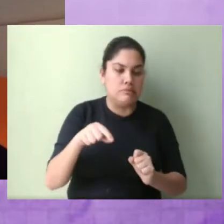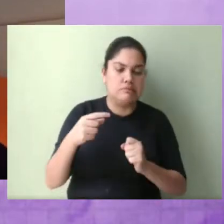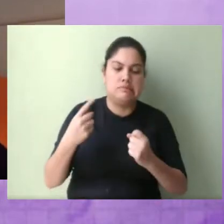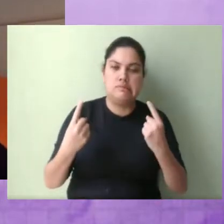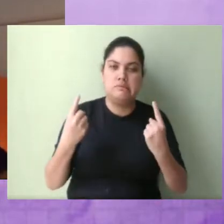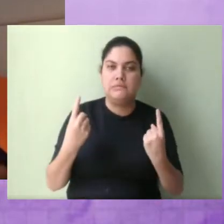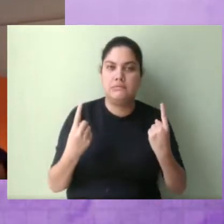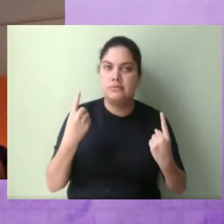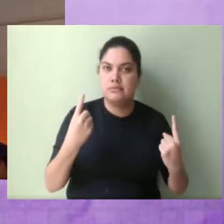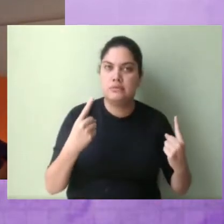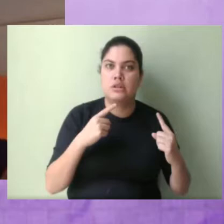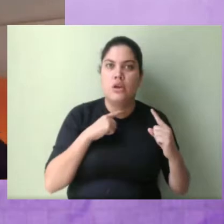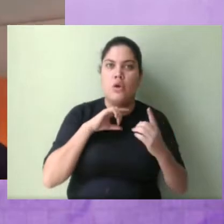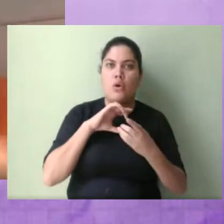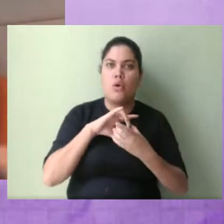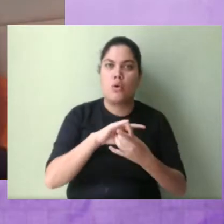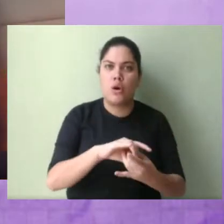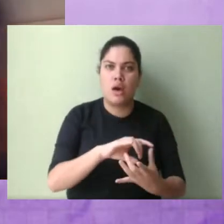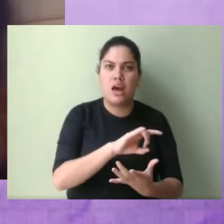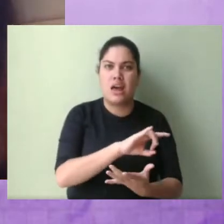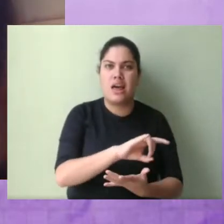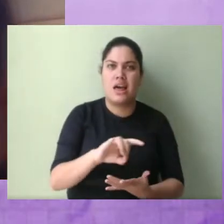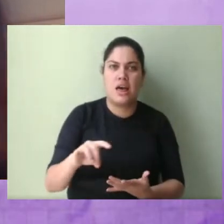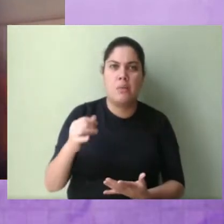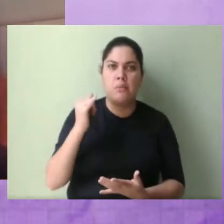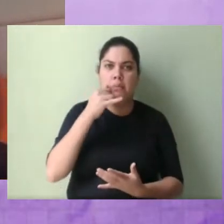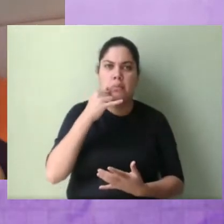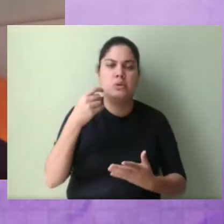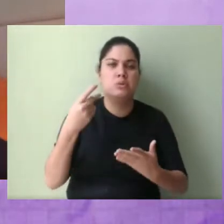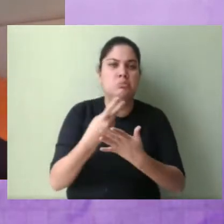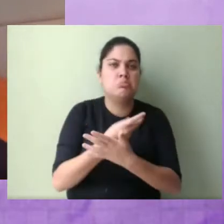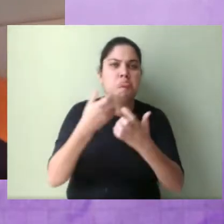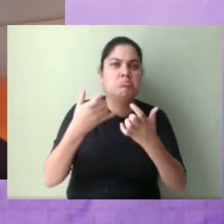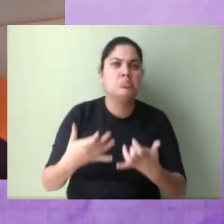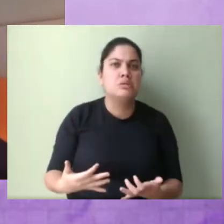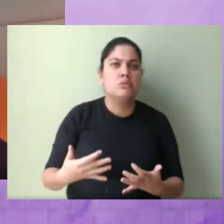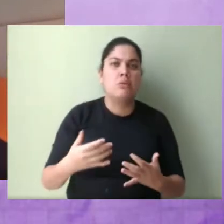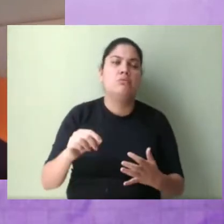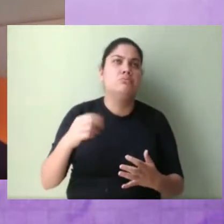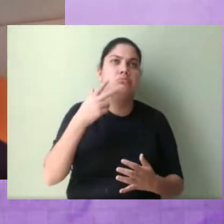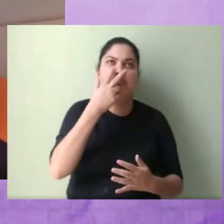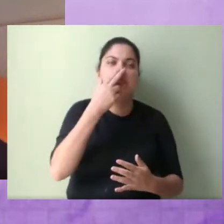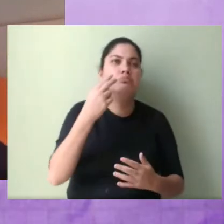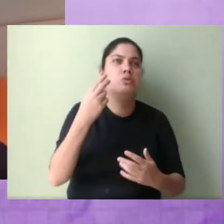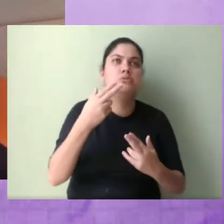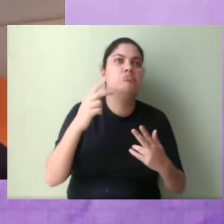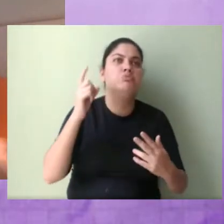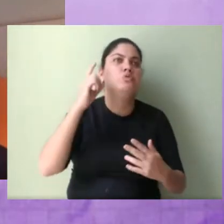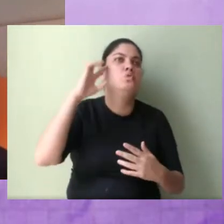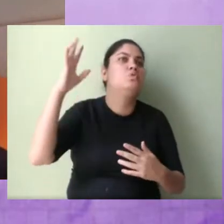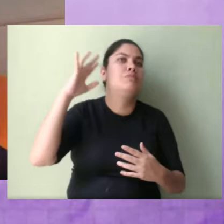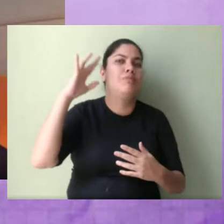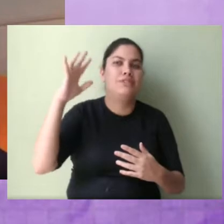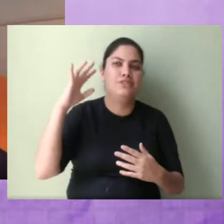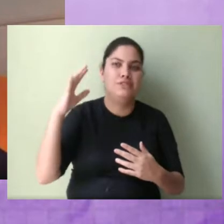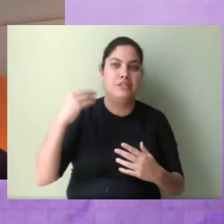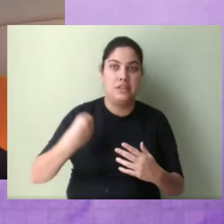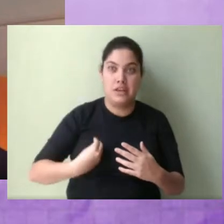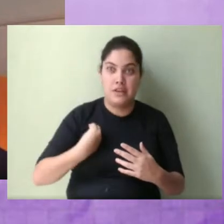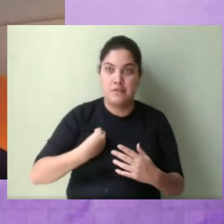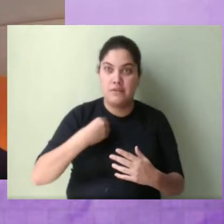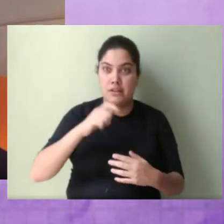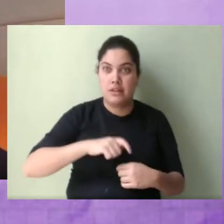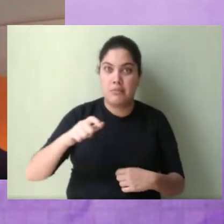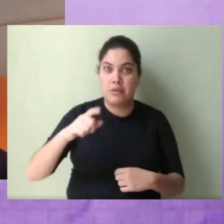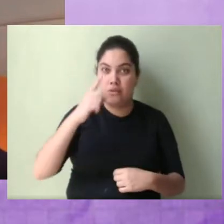coisas que o filho pode e coisas que a menina não pode. Todas essas questões pequenininhas, você vai vendo o contexto de cada pessoa que vem te contar